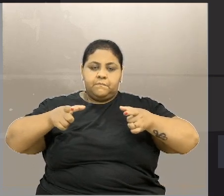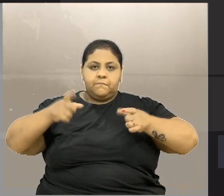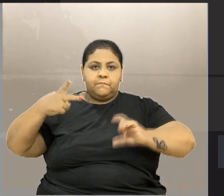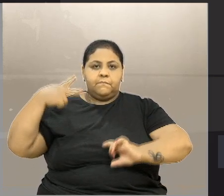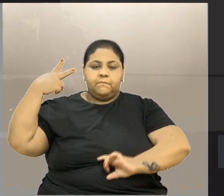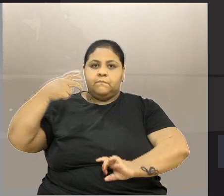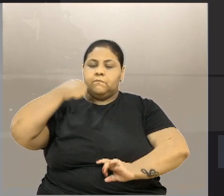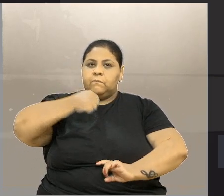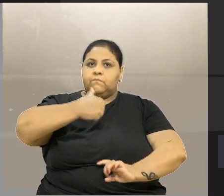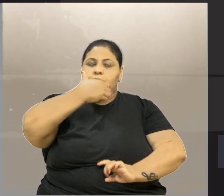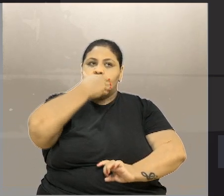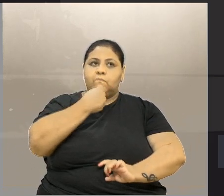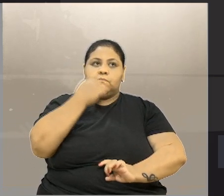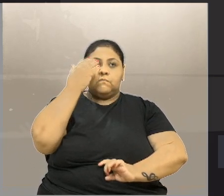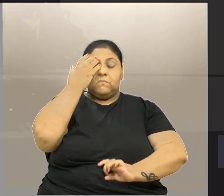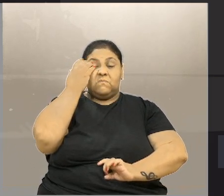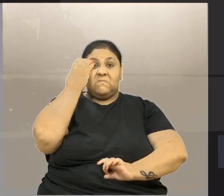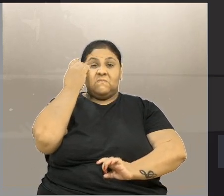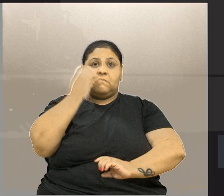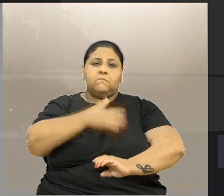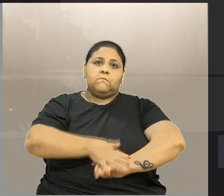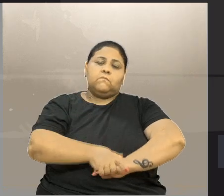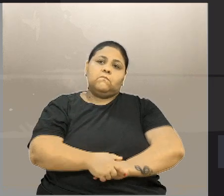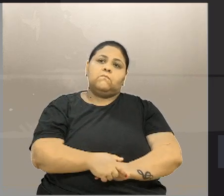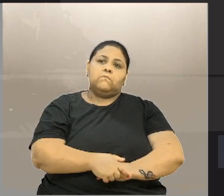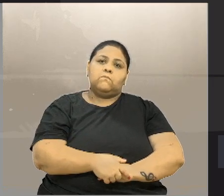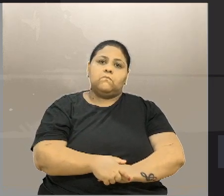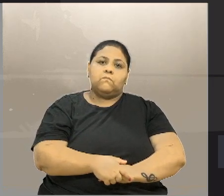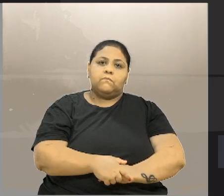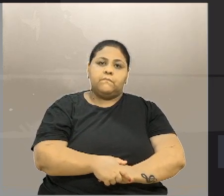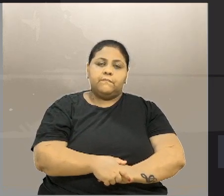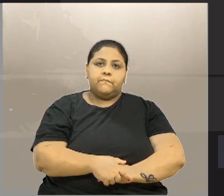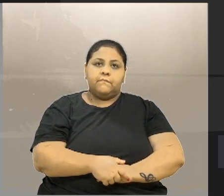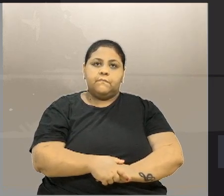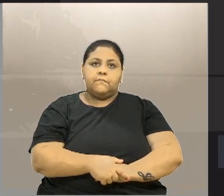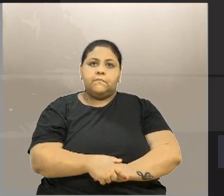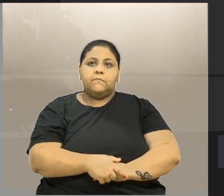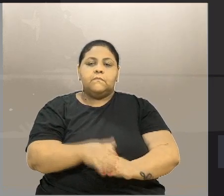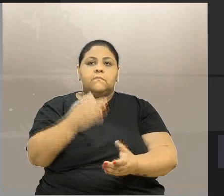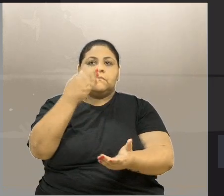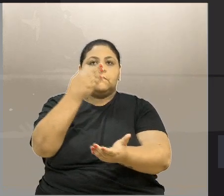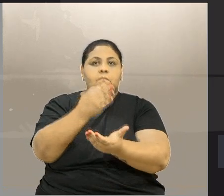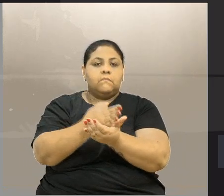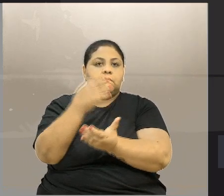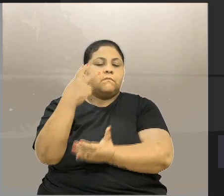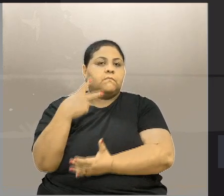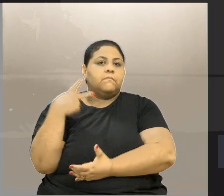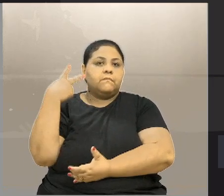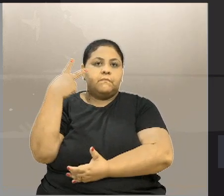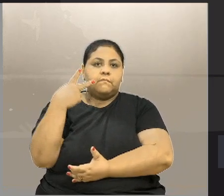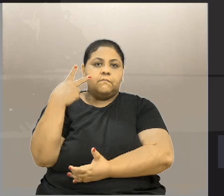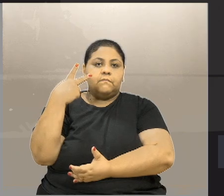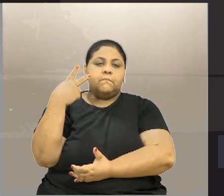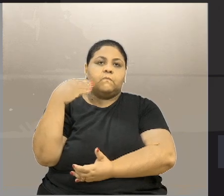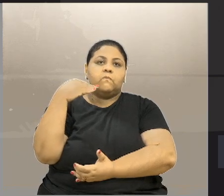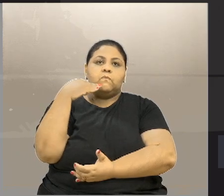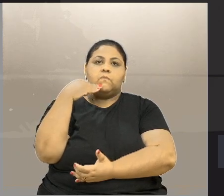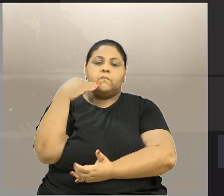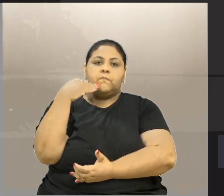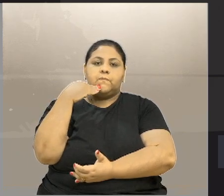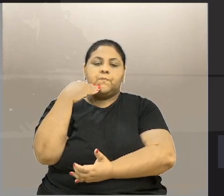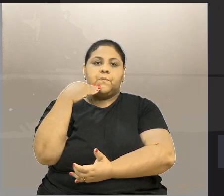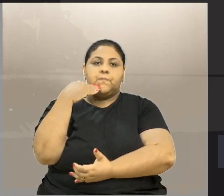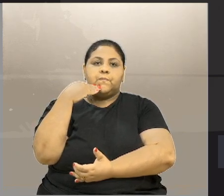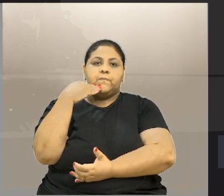das vereadoras e vereadores, com ausência do vereador Bortola,